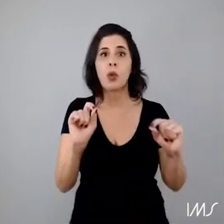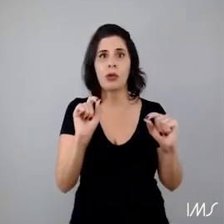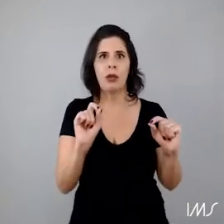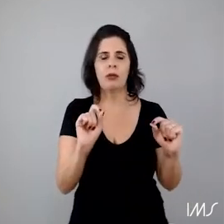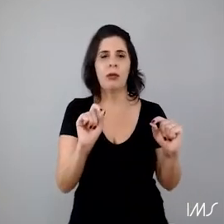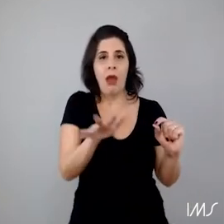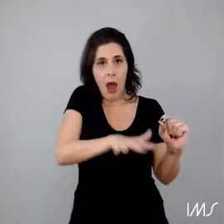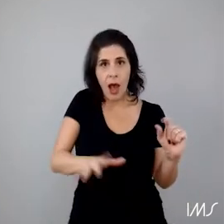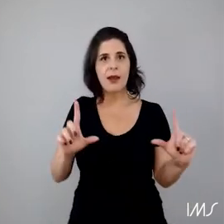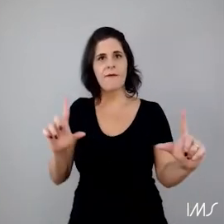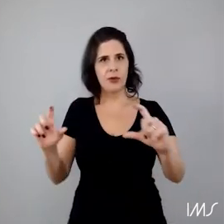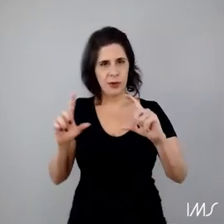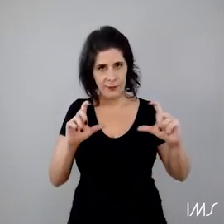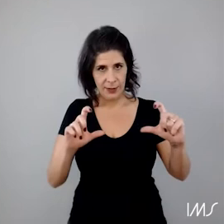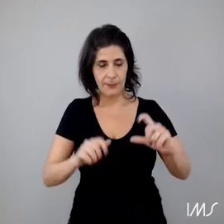fotografia que, quando